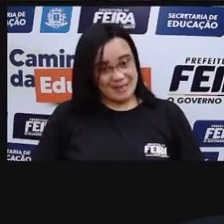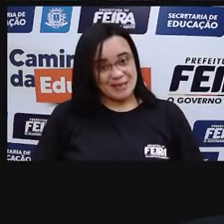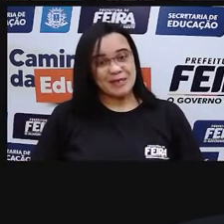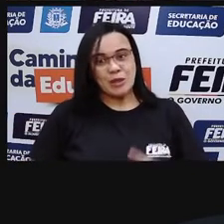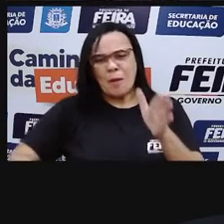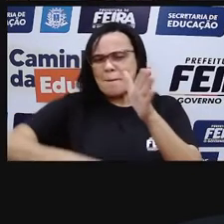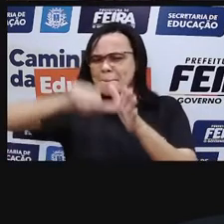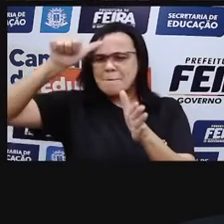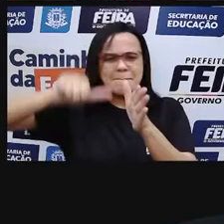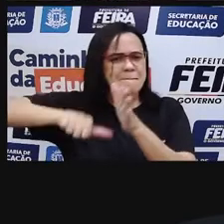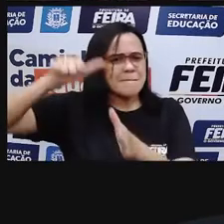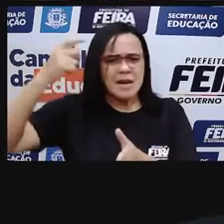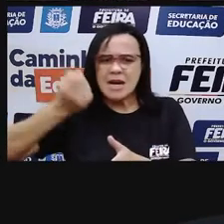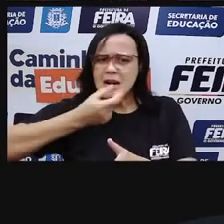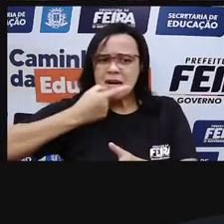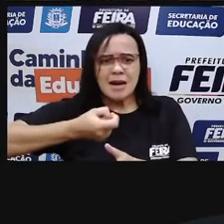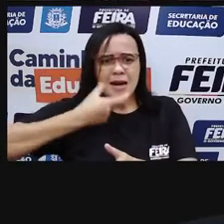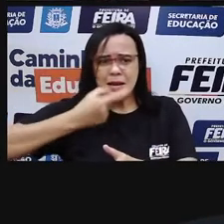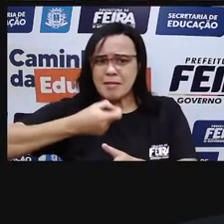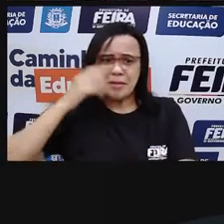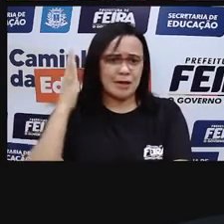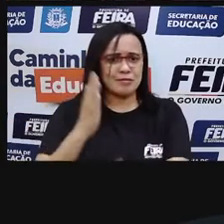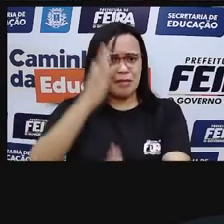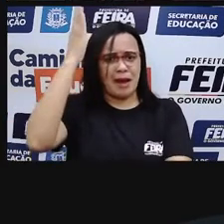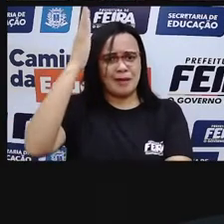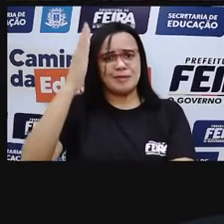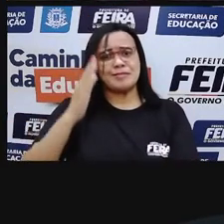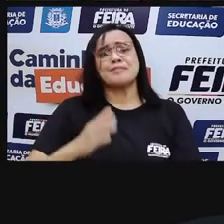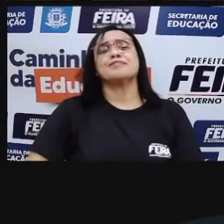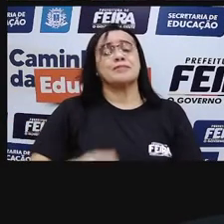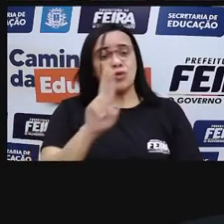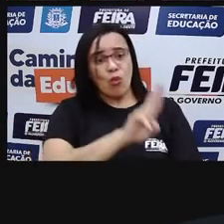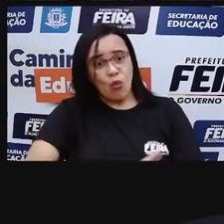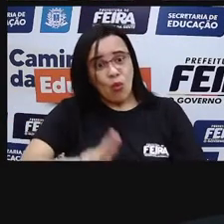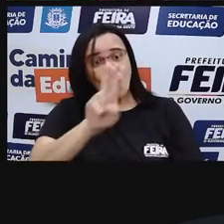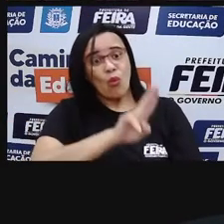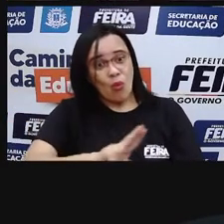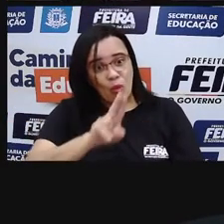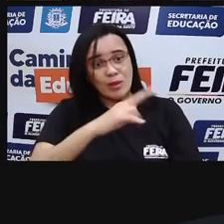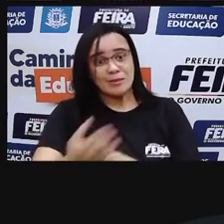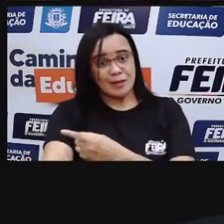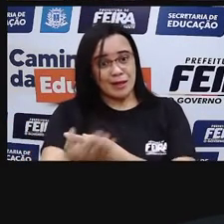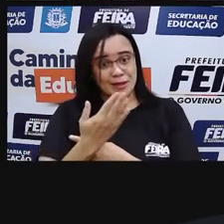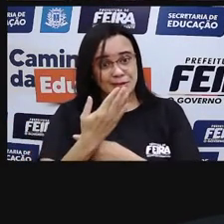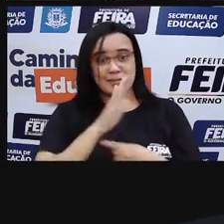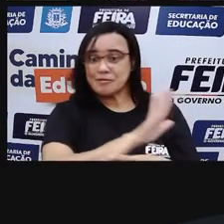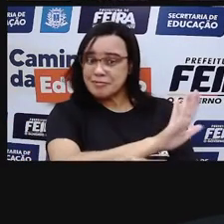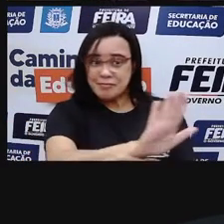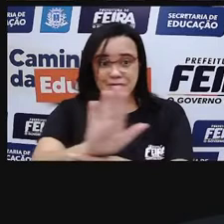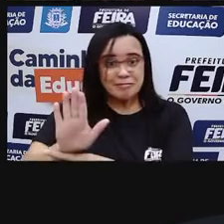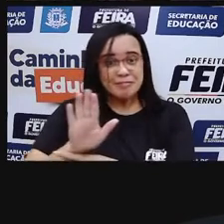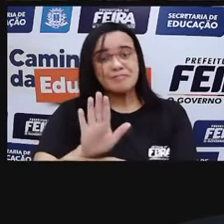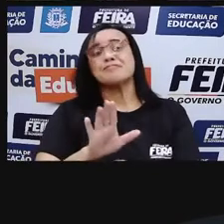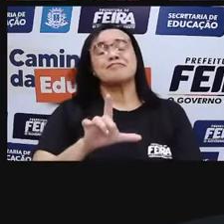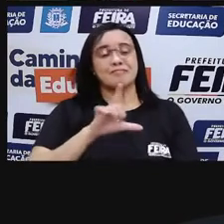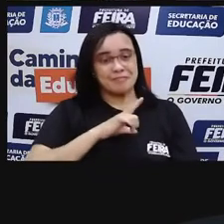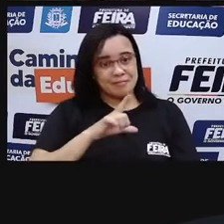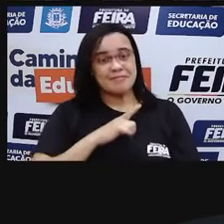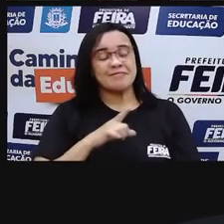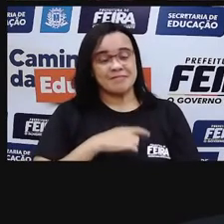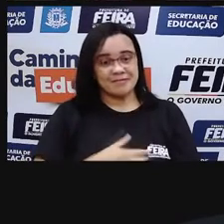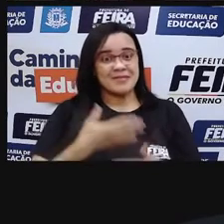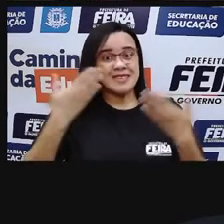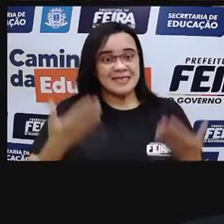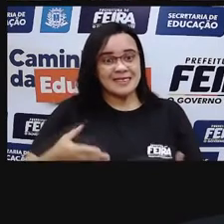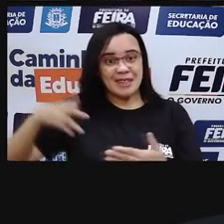primeiro antibiótico que nós descobrimos, né? E utilizamos a nosso favor. A penicilina, né? Toda essa história